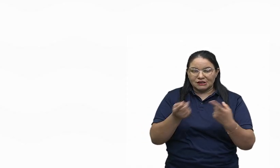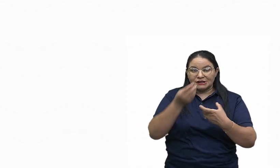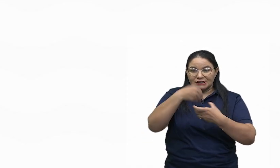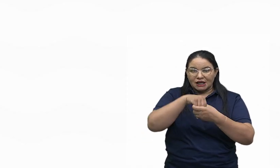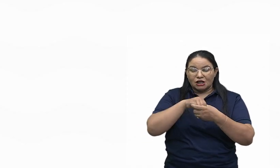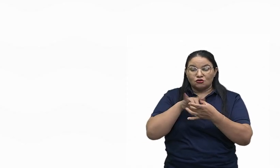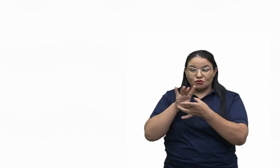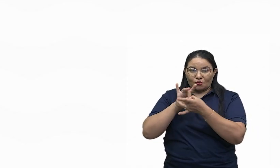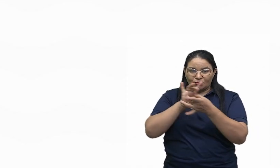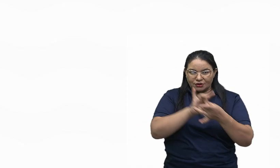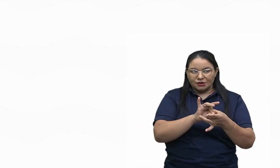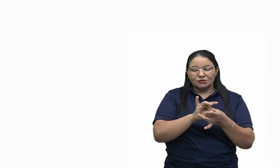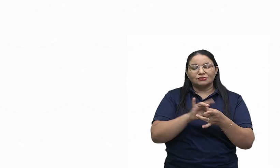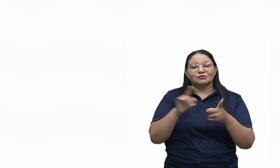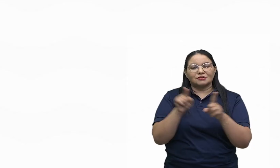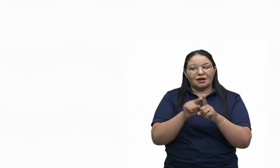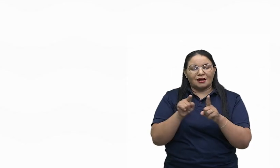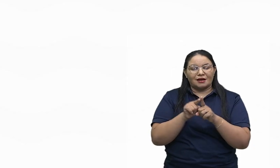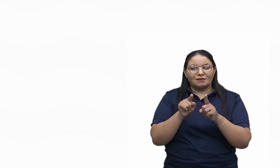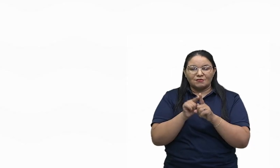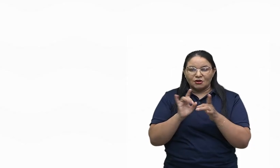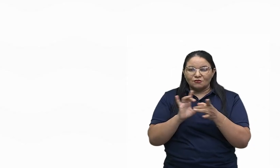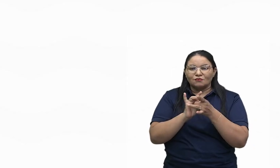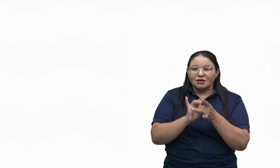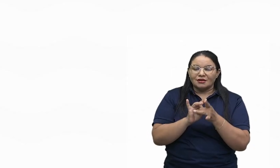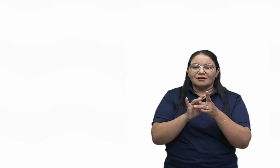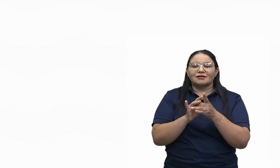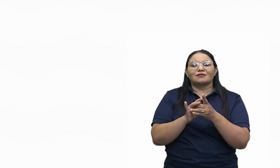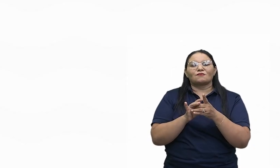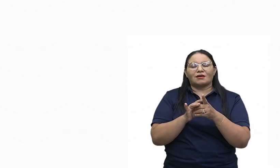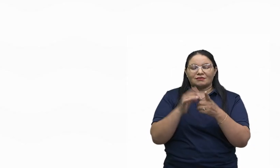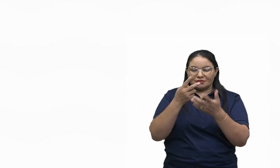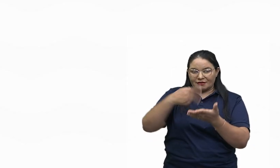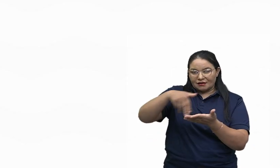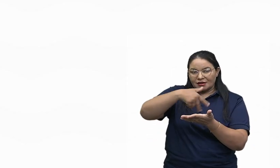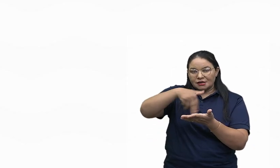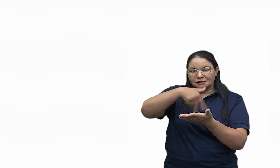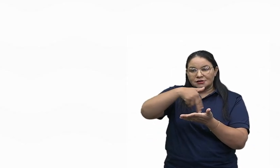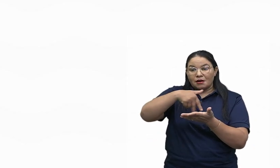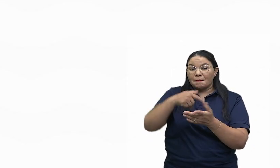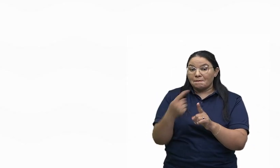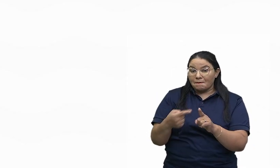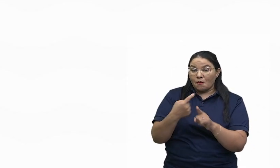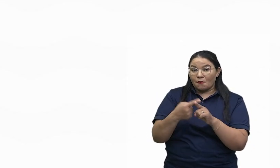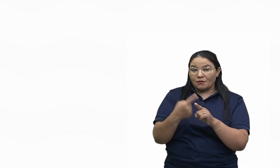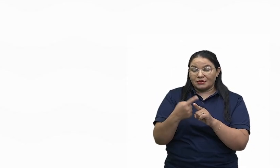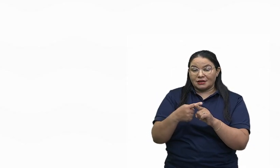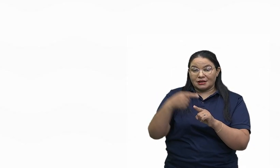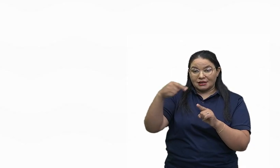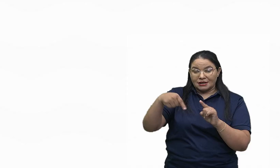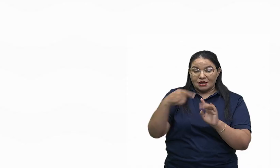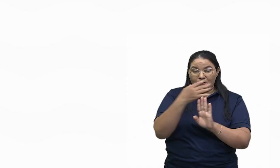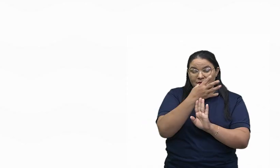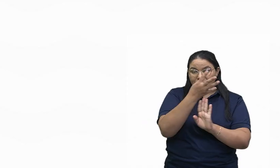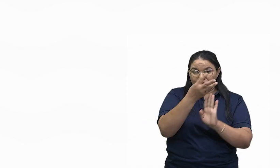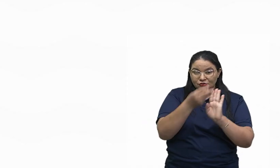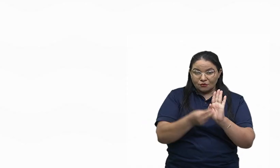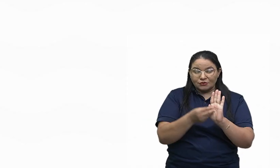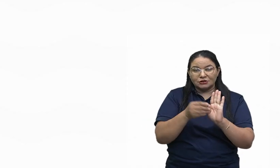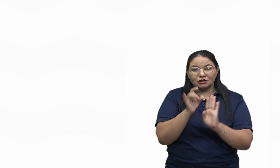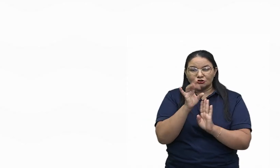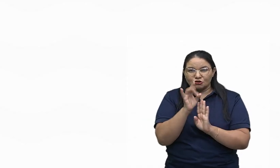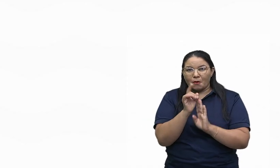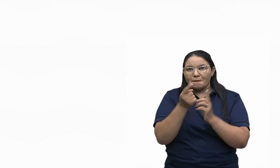contexto, nós vamos perceber que anda atrelada com a dança. Por quê? Dentro do nosso contexto amazônico, não é só a